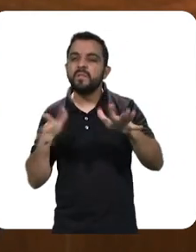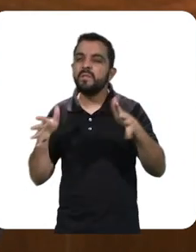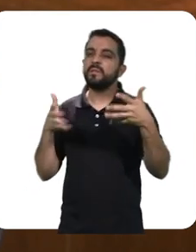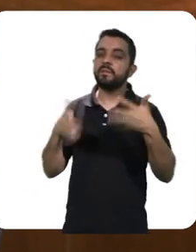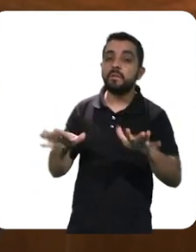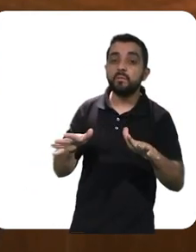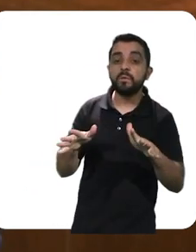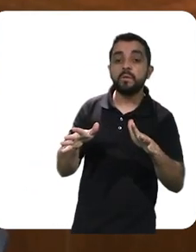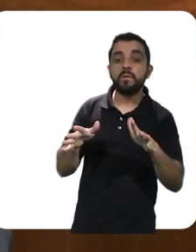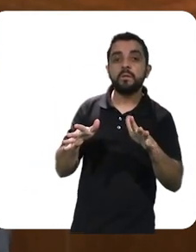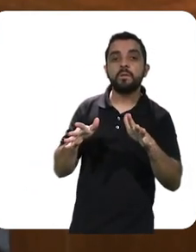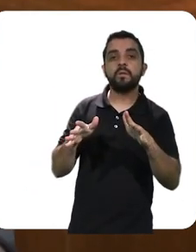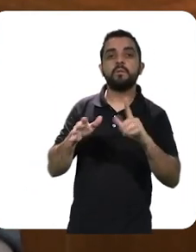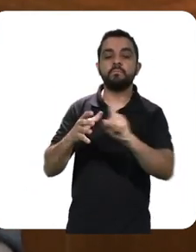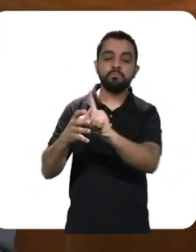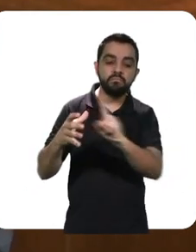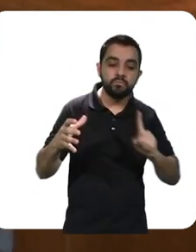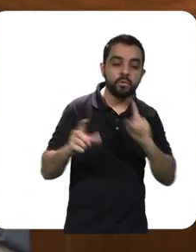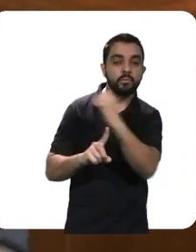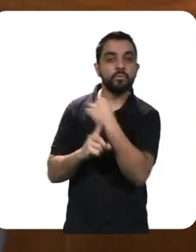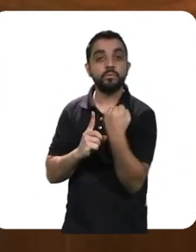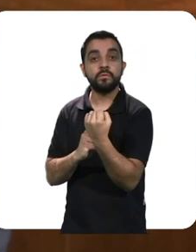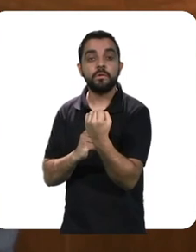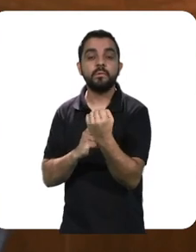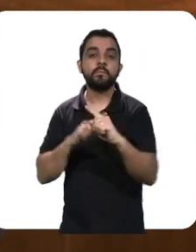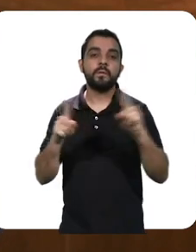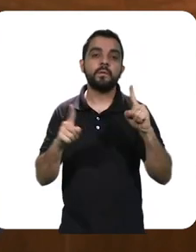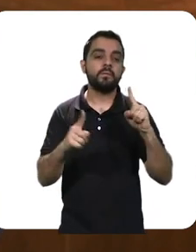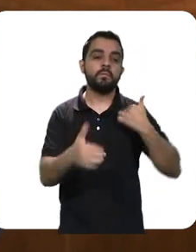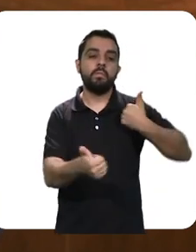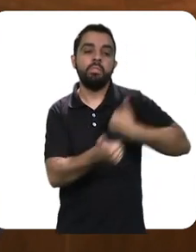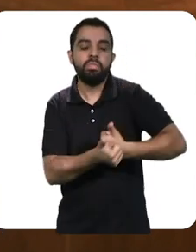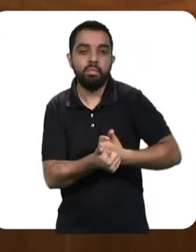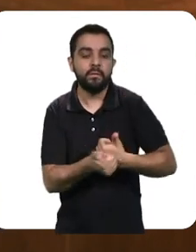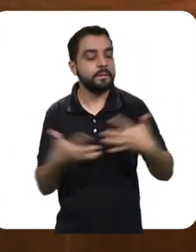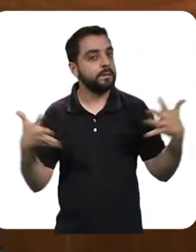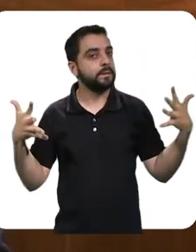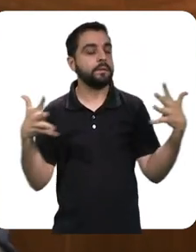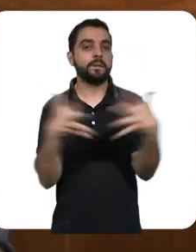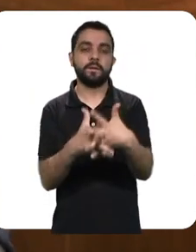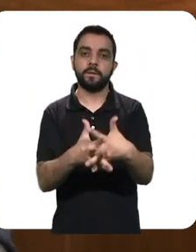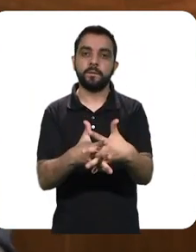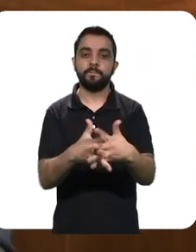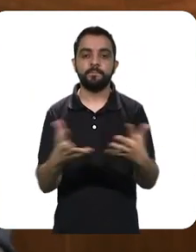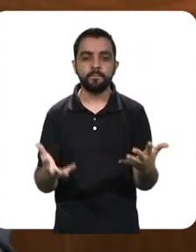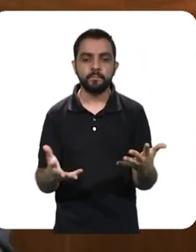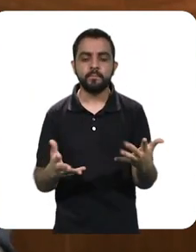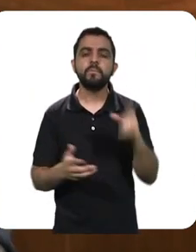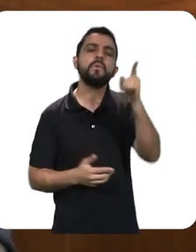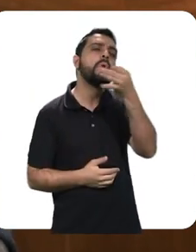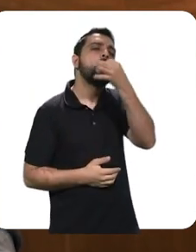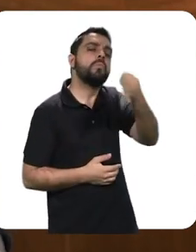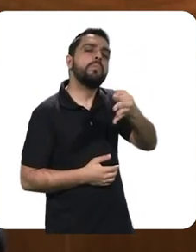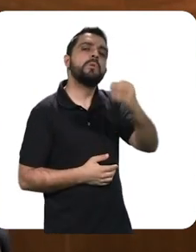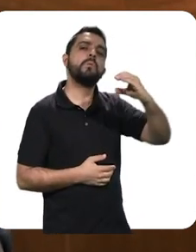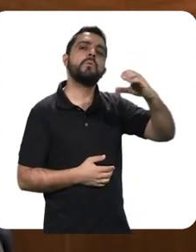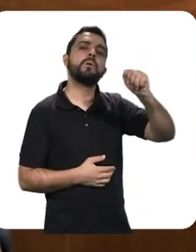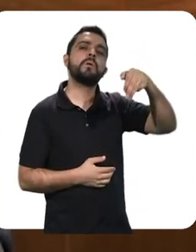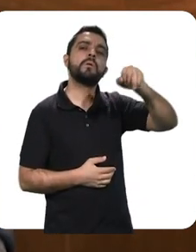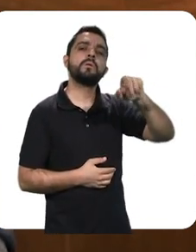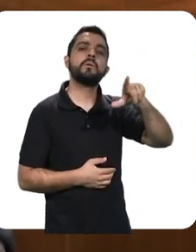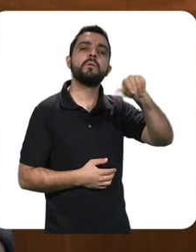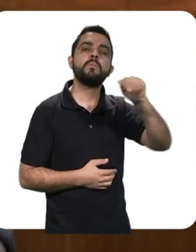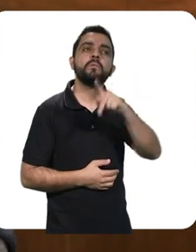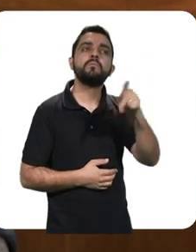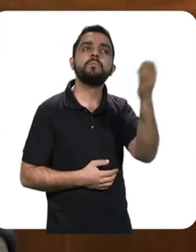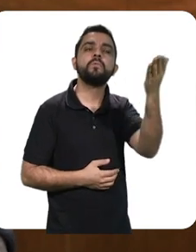inicialmente teve certa resistência de fazer um isolamento e a hora que viu a coisa já estava um pouquinho mais complicada. Professora, você acha que há uma